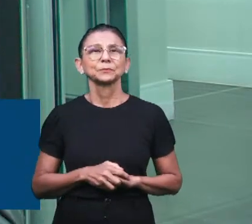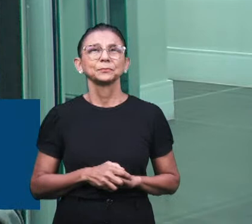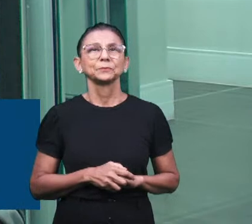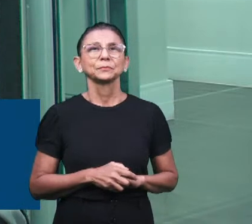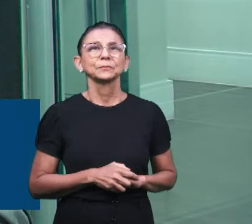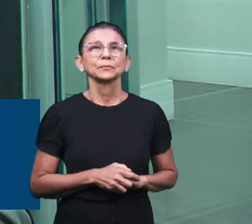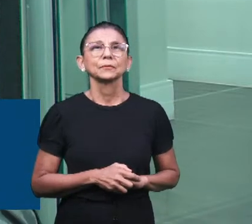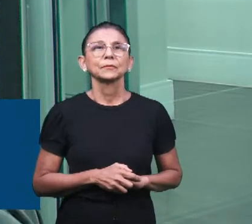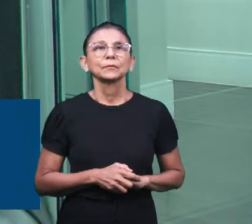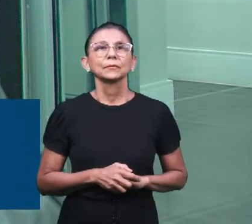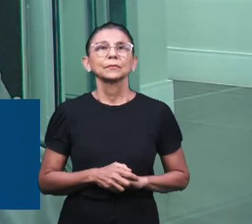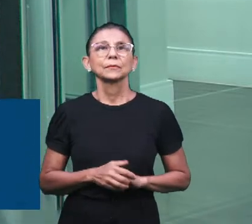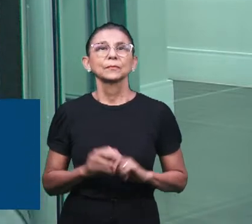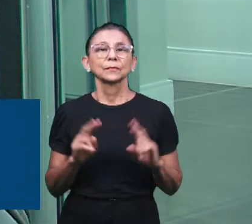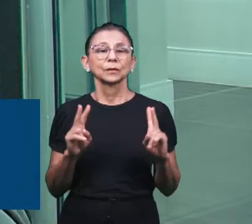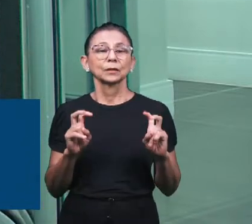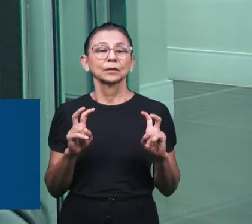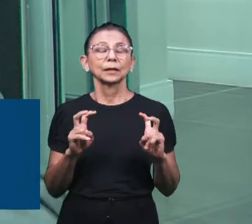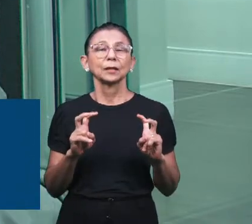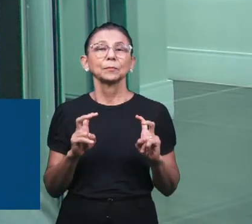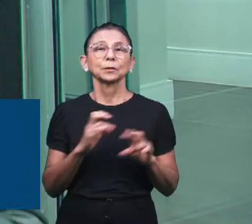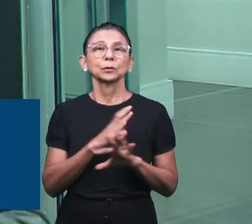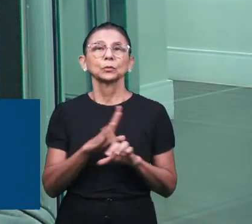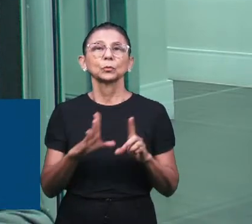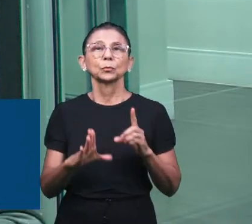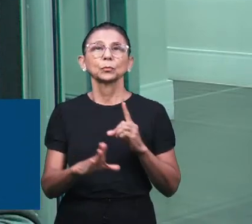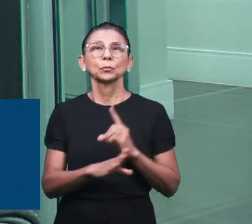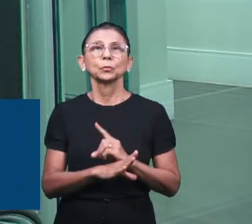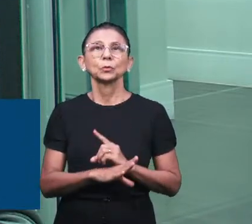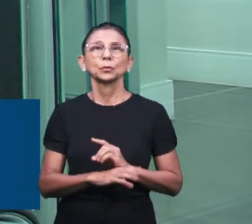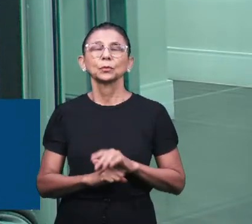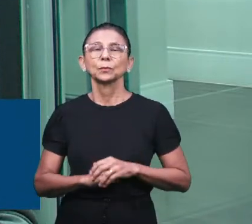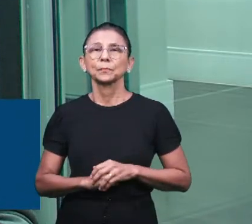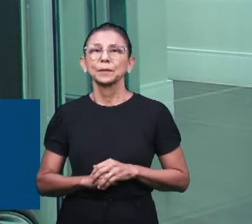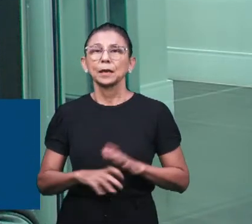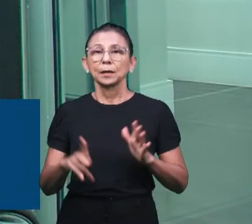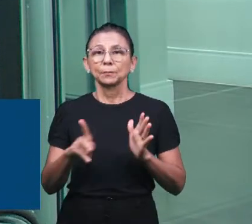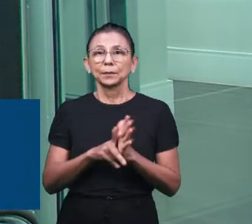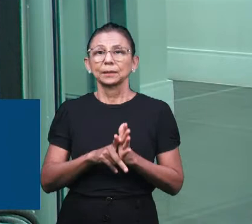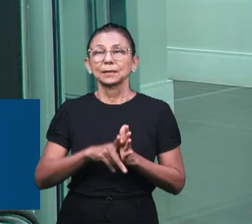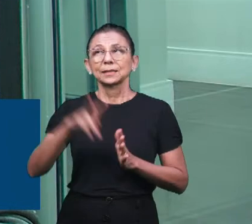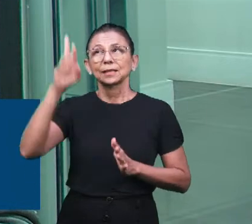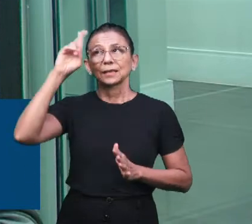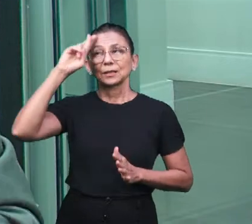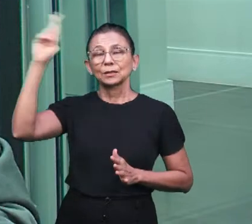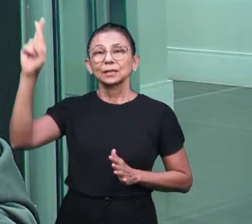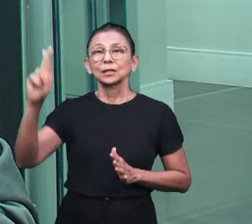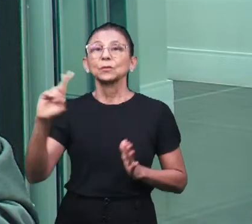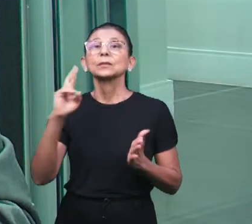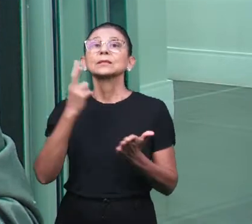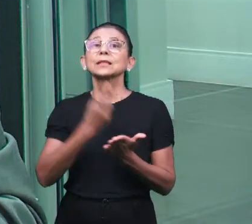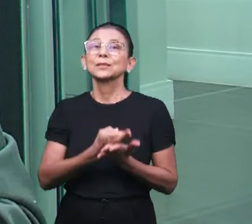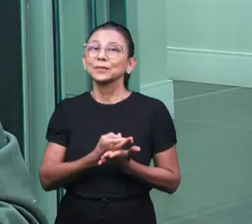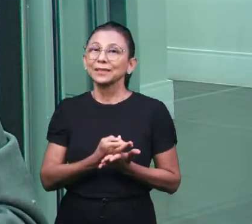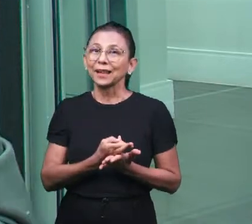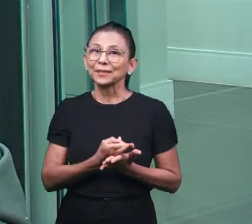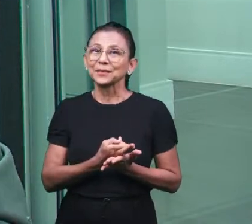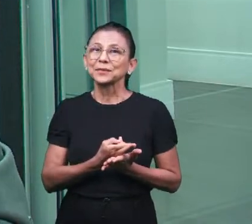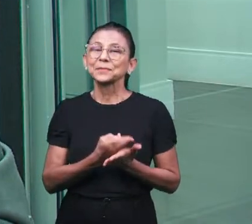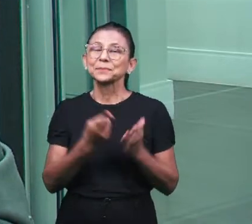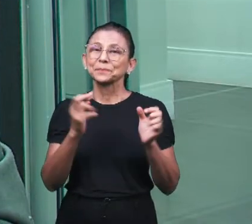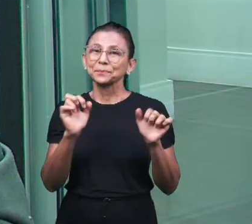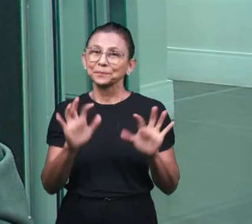culto, né? Os benefícios de pertencermos ao Senhor, né? Na verdade, aqui o